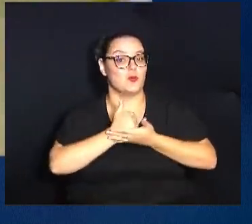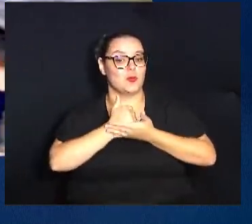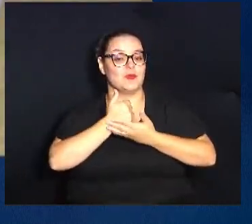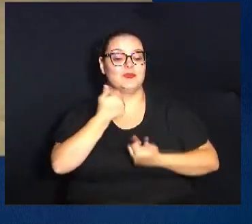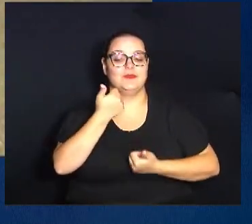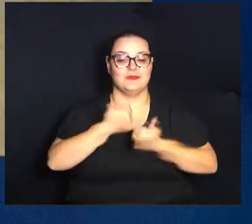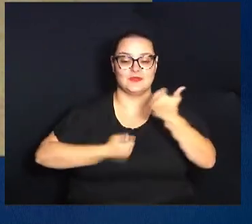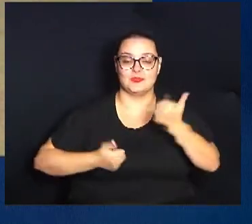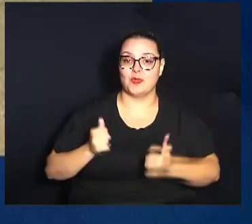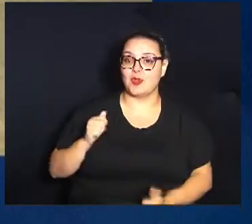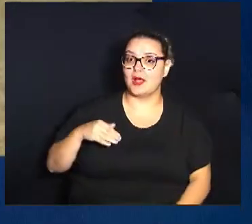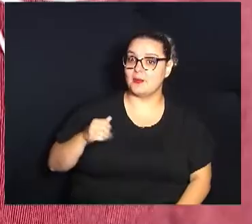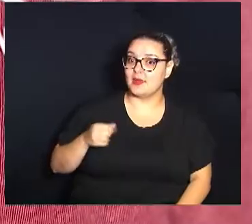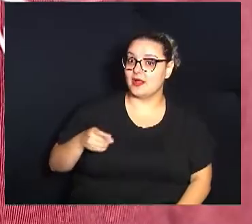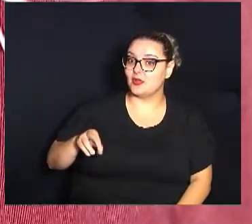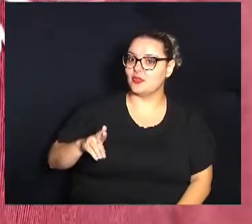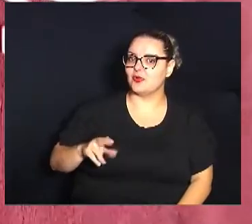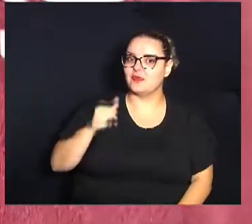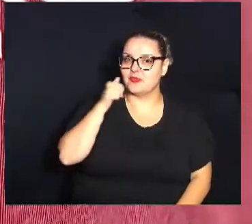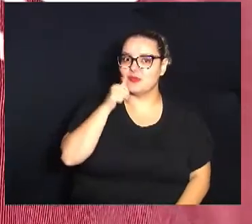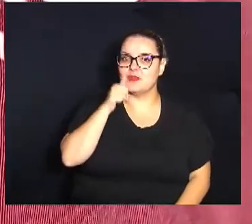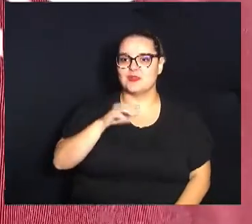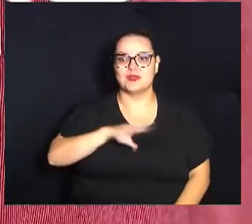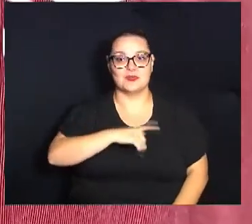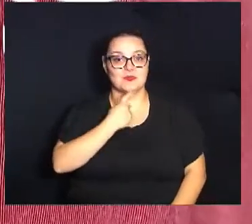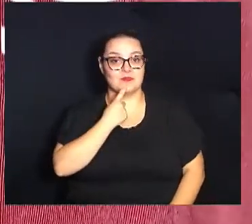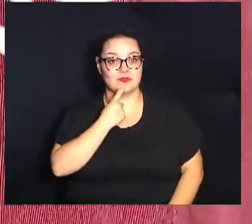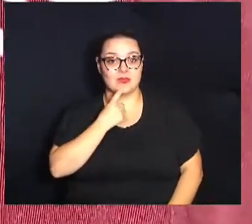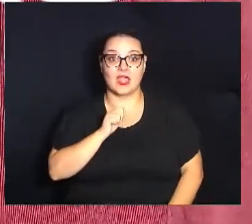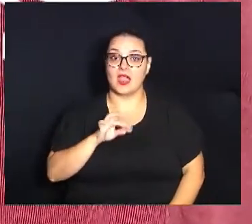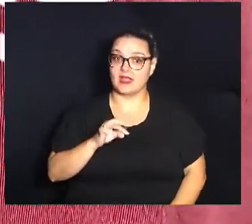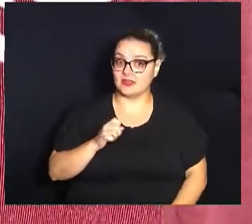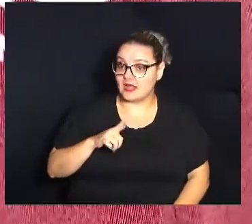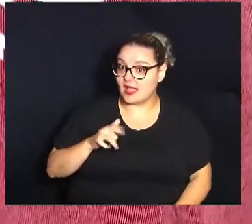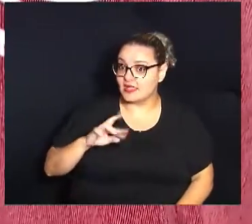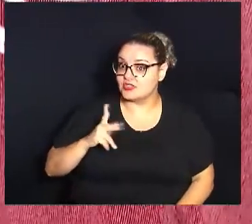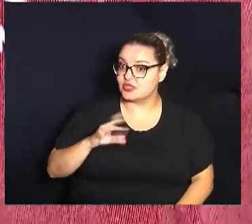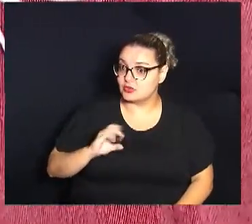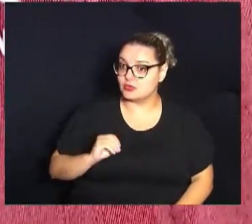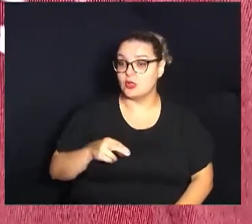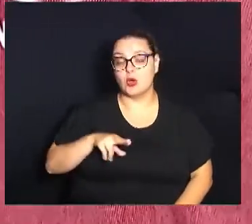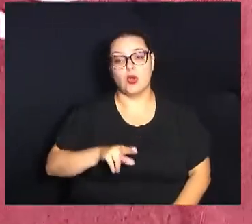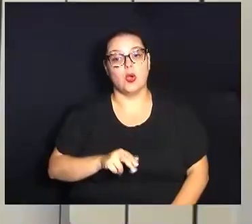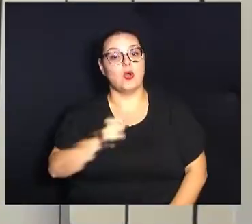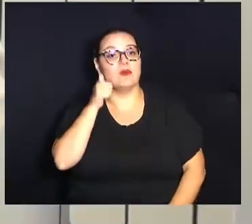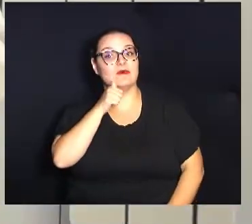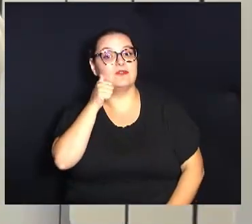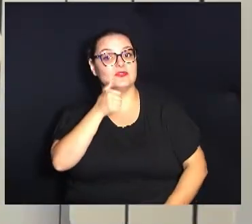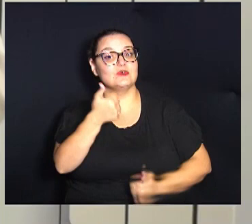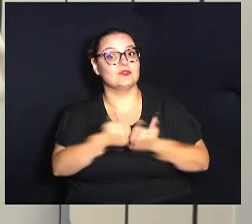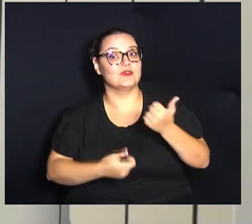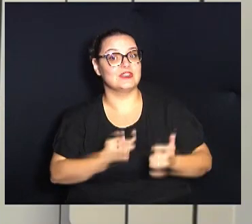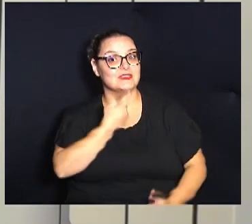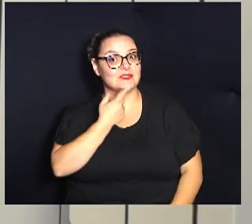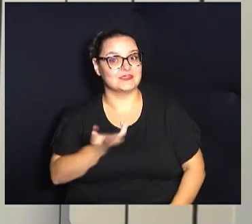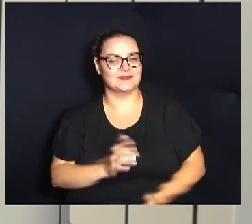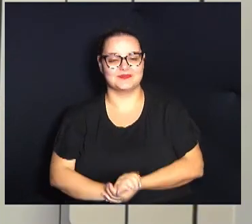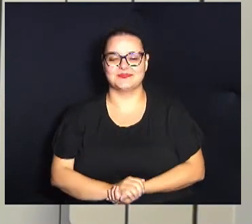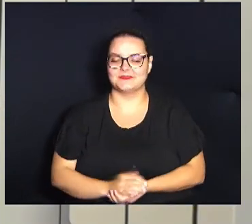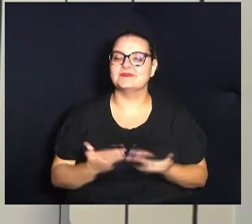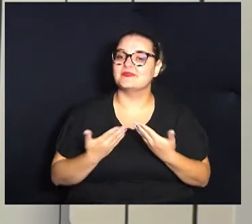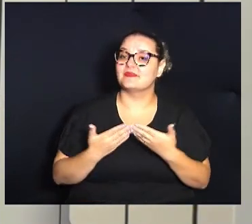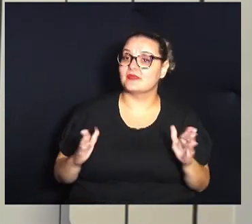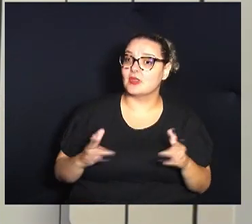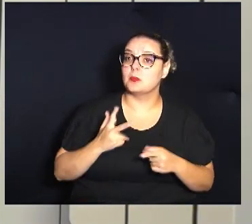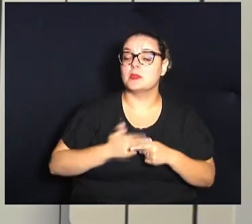amador feminino da cidade? Atlético Unidos ou Futebol Feminino Campinas? E a gente abre a edição de